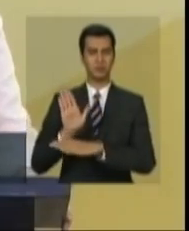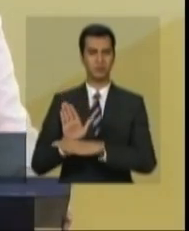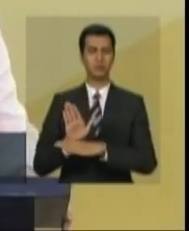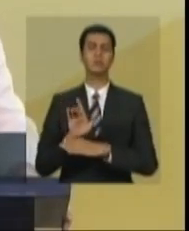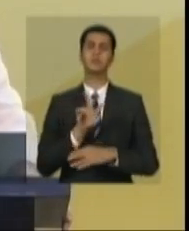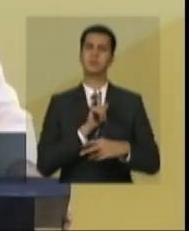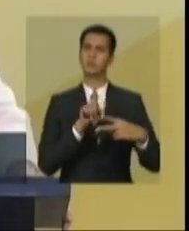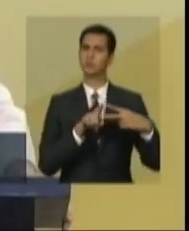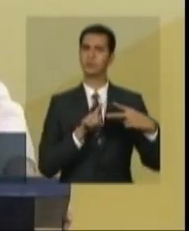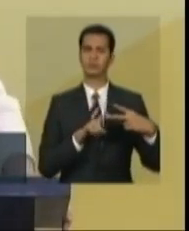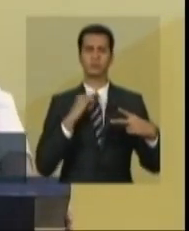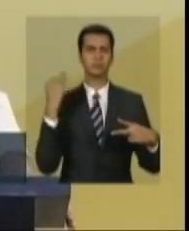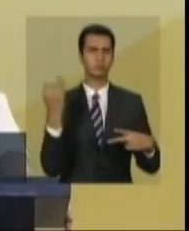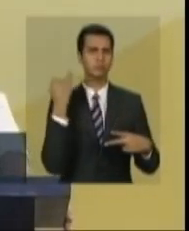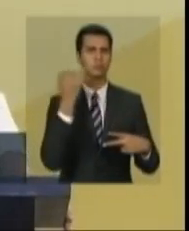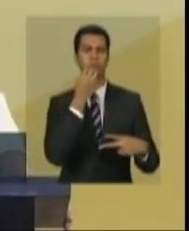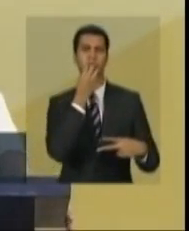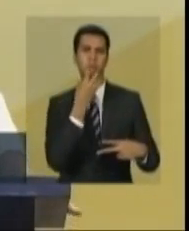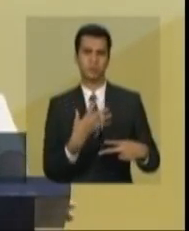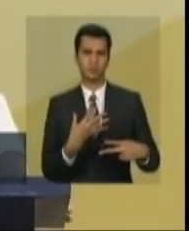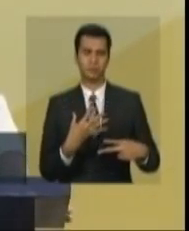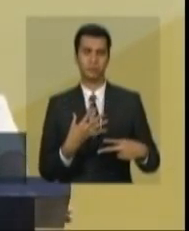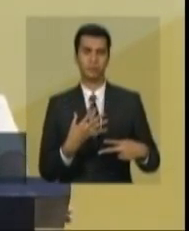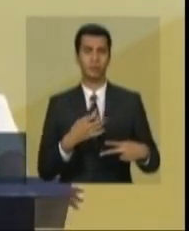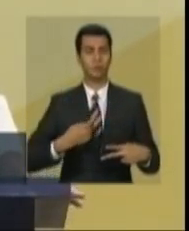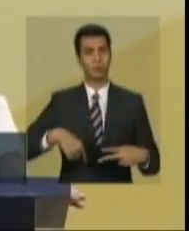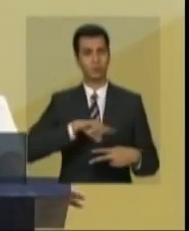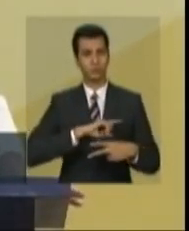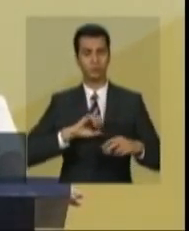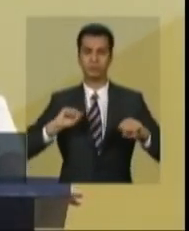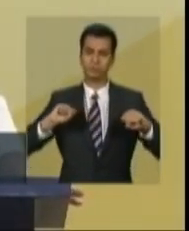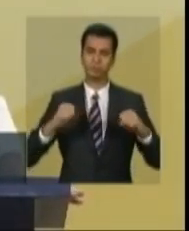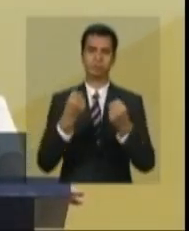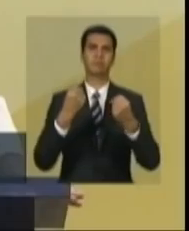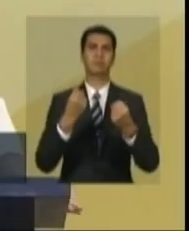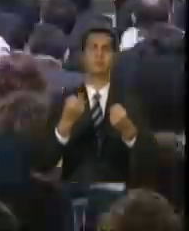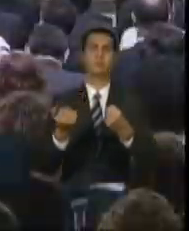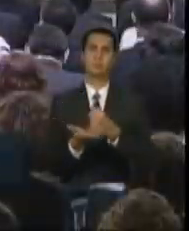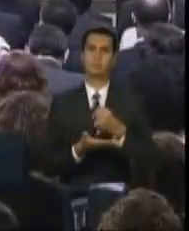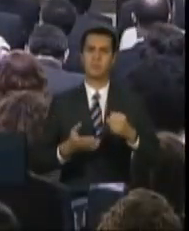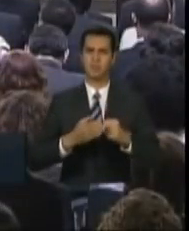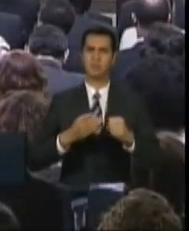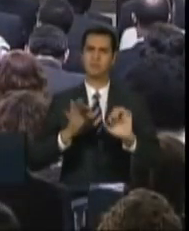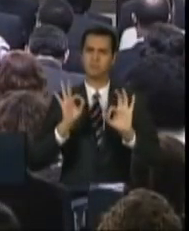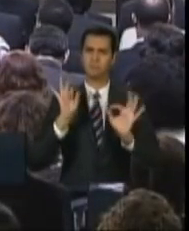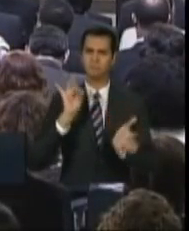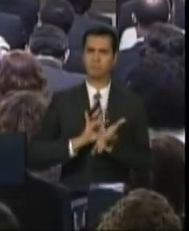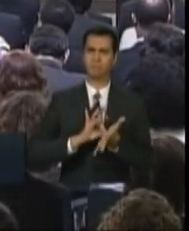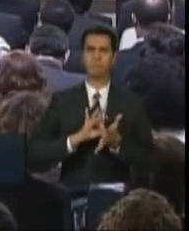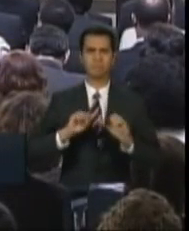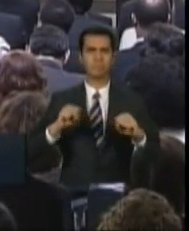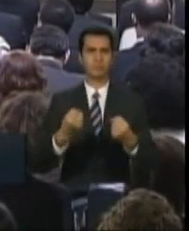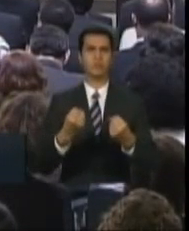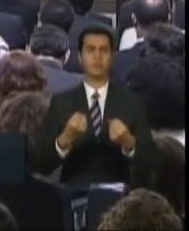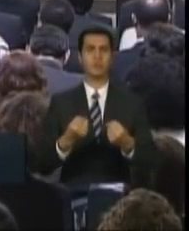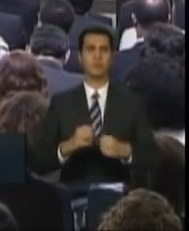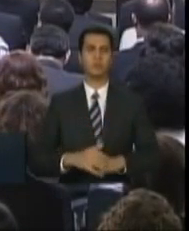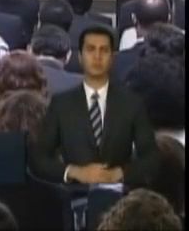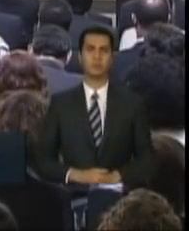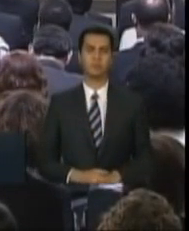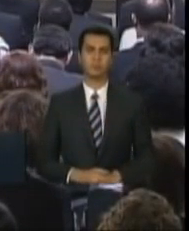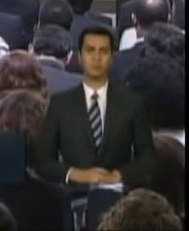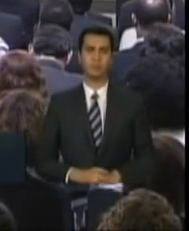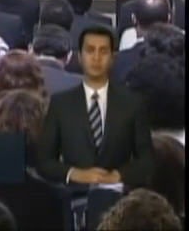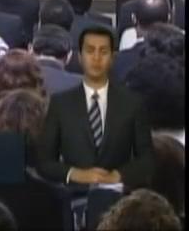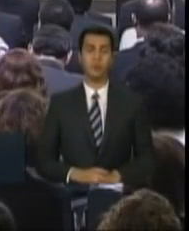únicas para reforçarmos esse nosso pacto em bases concretas. Eles só irão